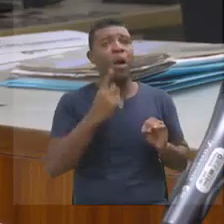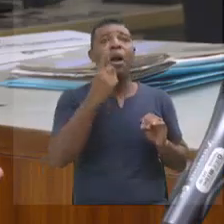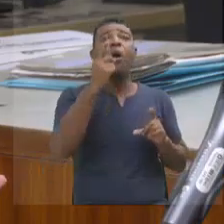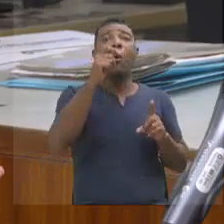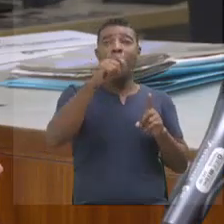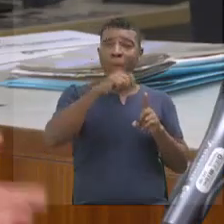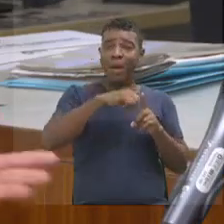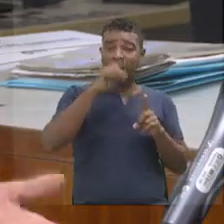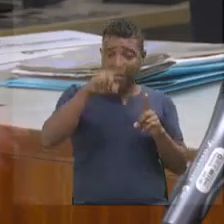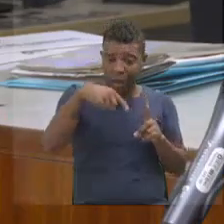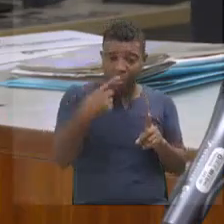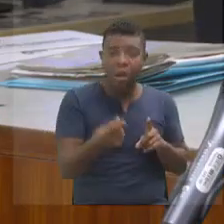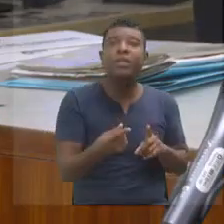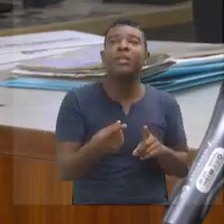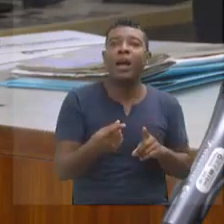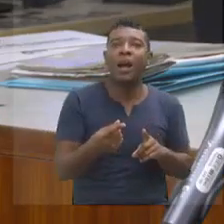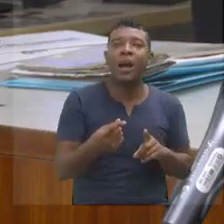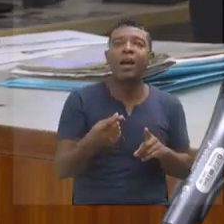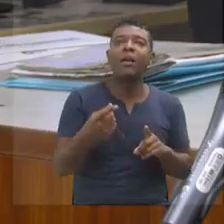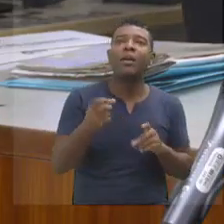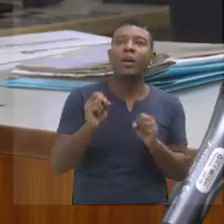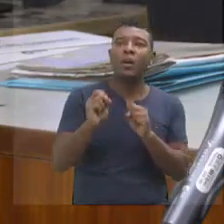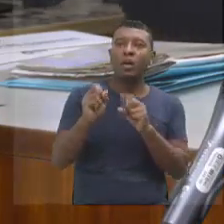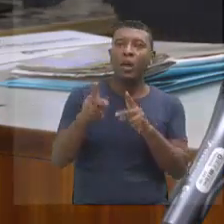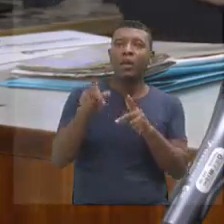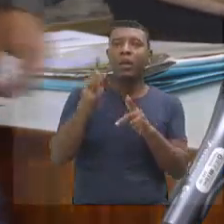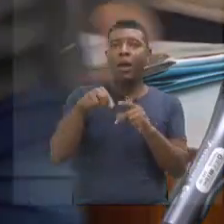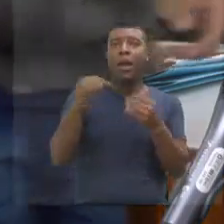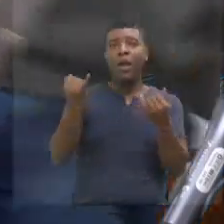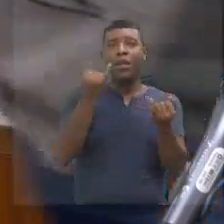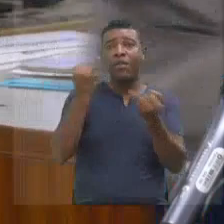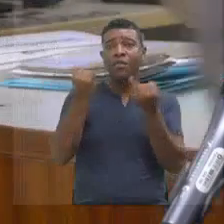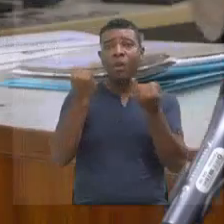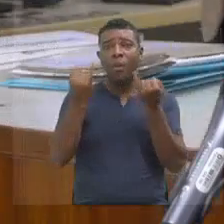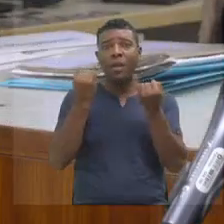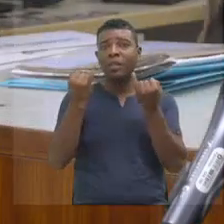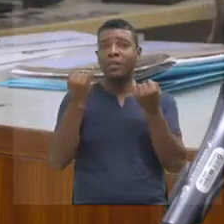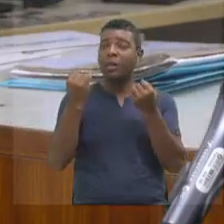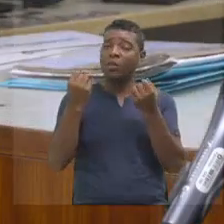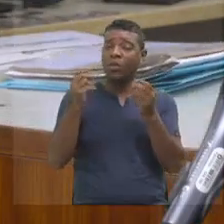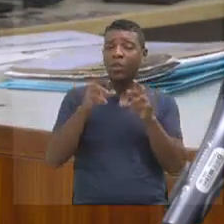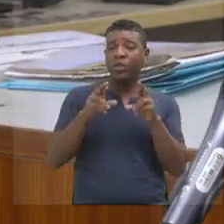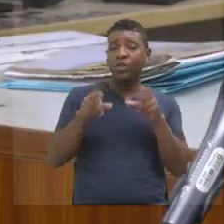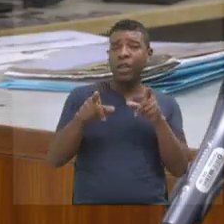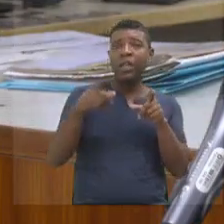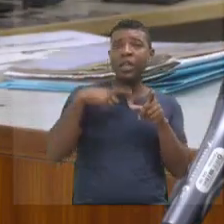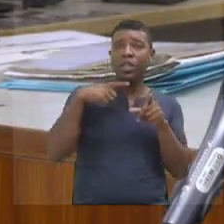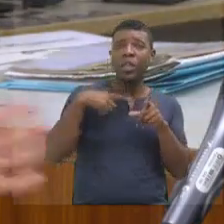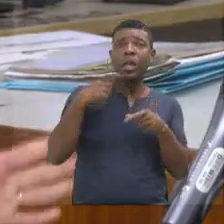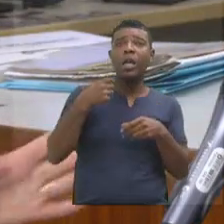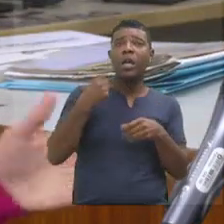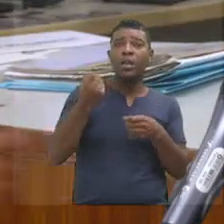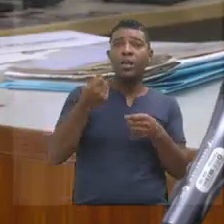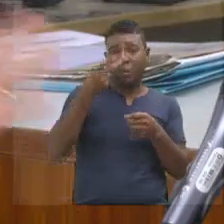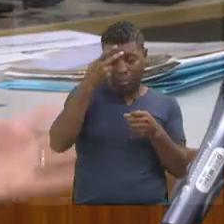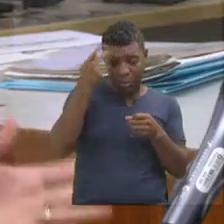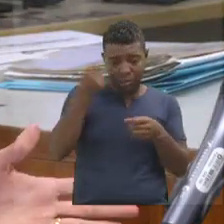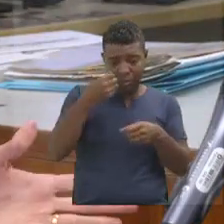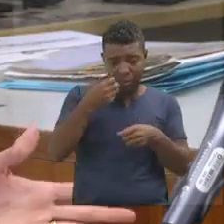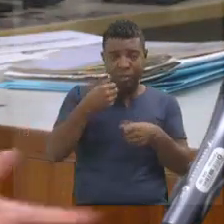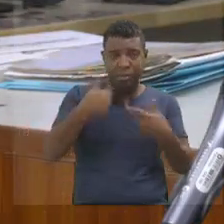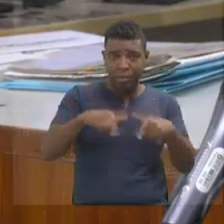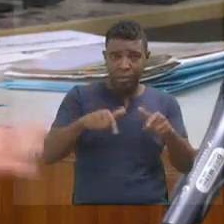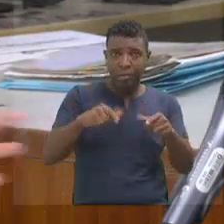pedreiros trabalhando então foi uma informação diferente da que você trouxe de que as obras não começaram tem pedreiros lá trabalhando isso é bom é uma